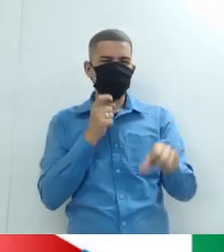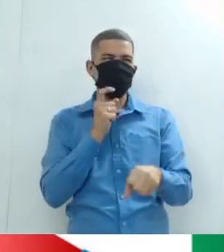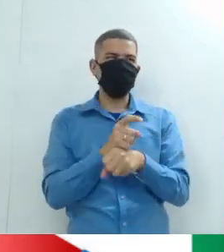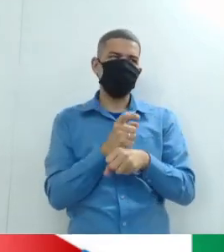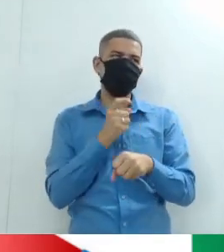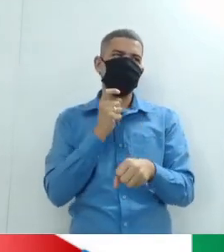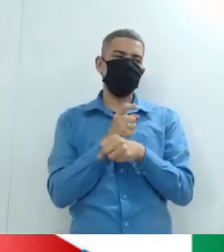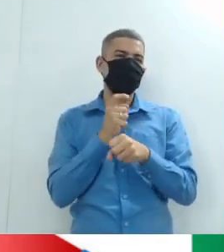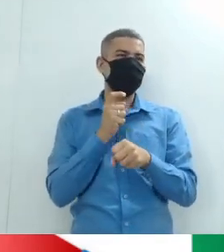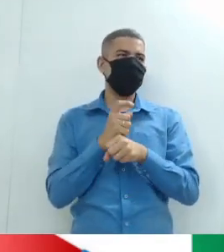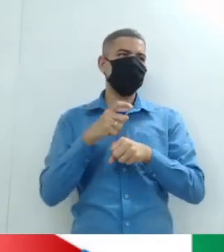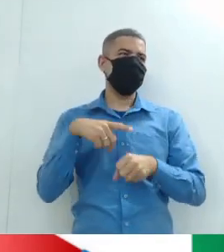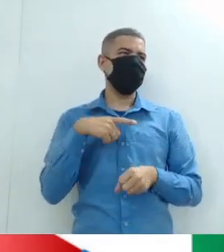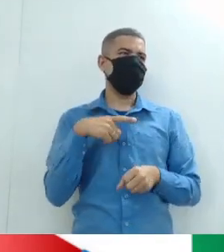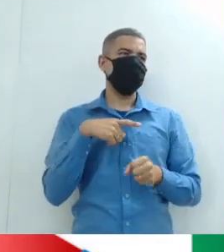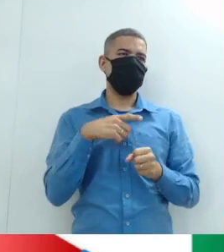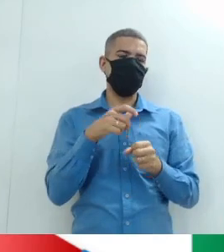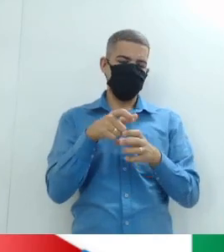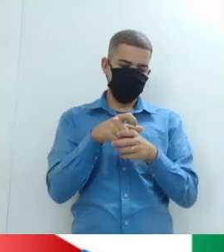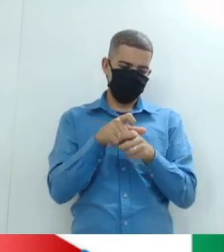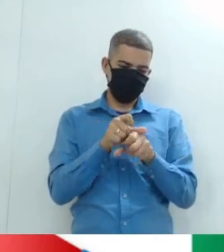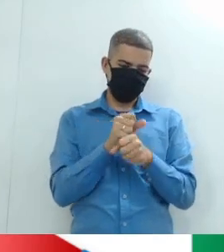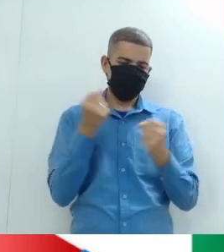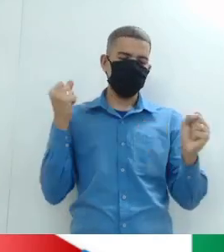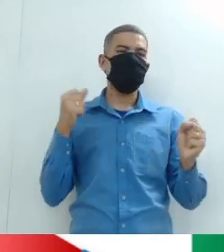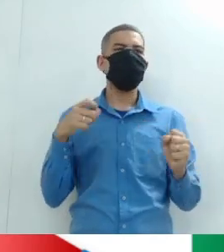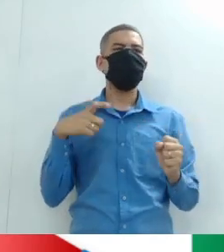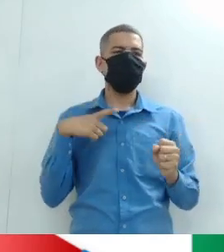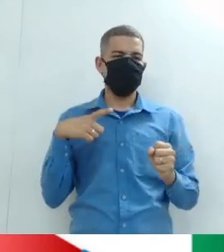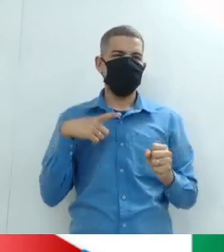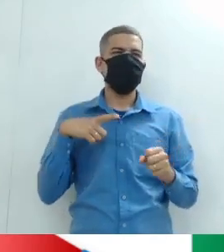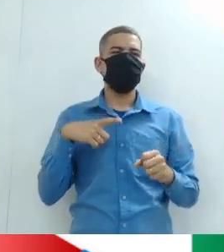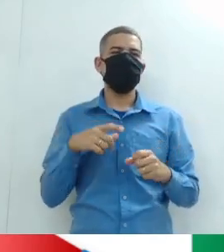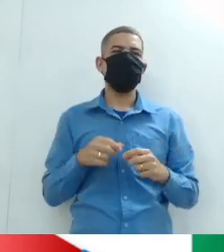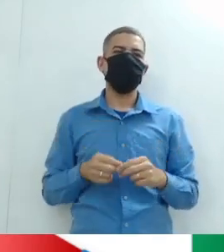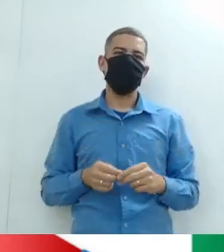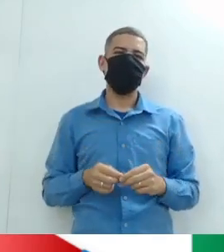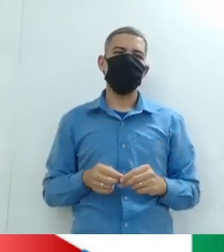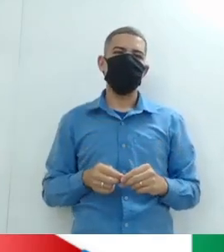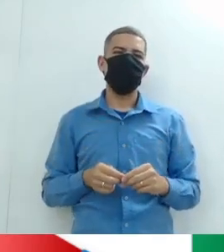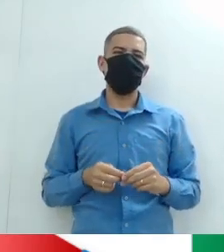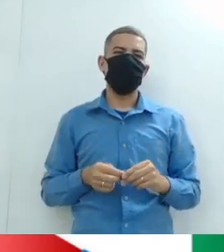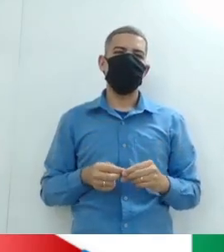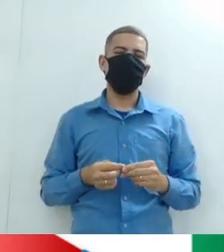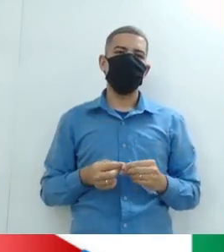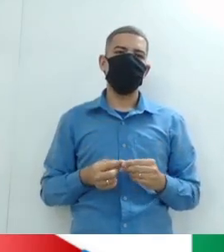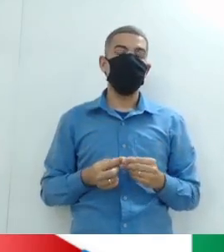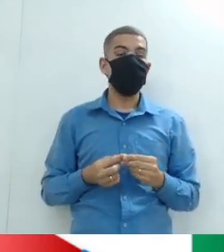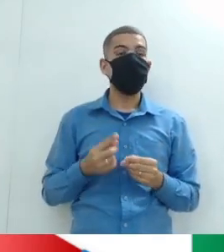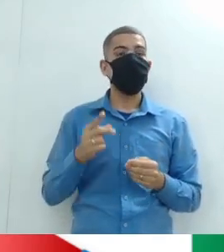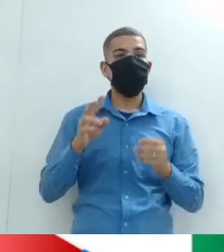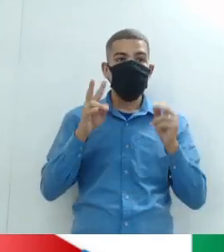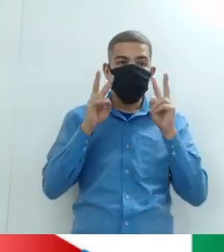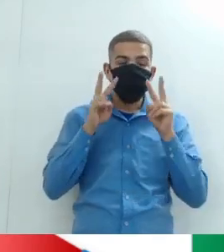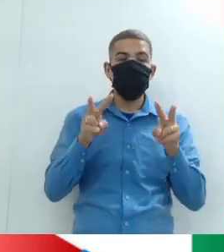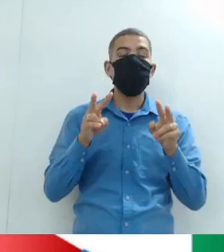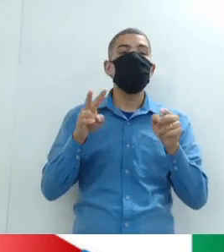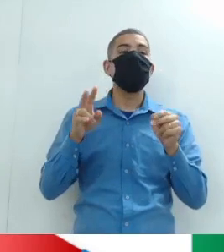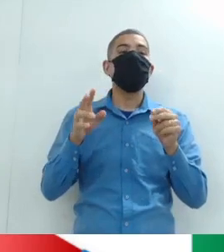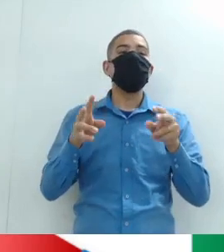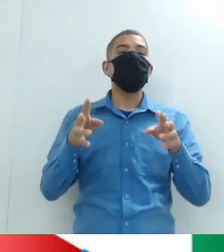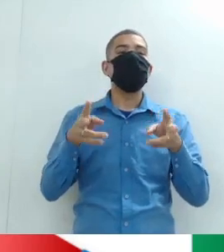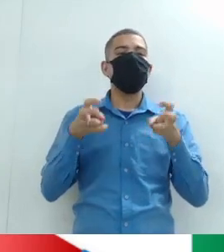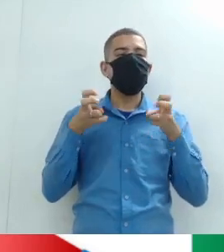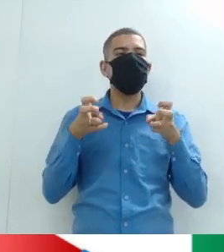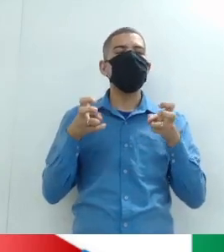congelado ao máximo e estourou a tampa às vezes. Acontece muito isso, tá? Então preste atenção, capacidade é